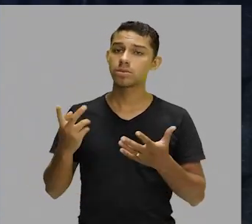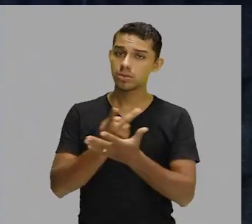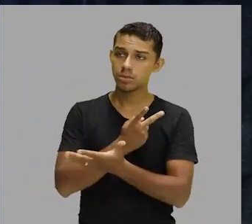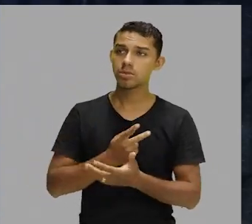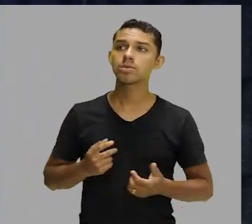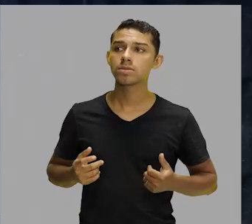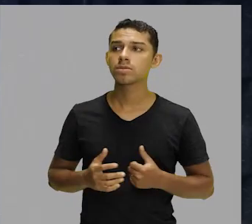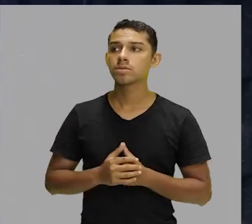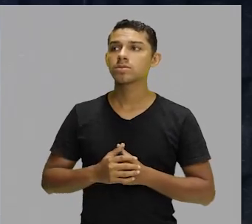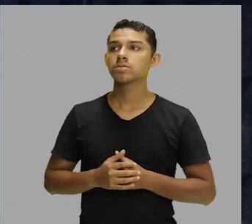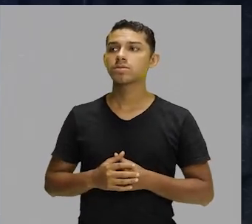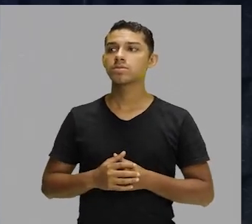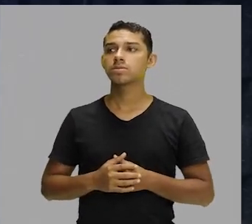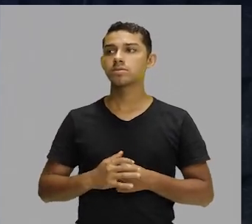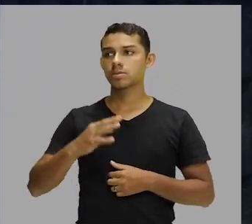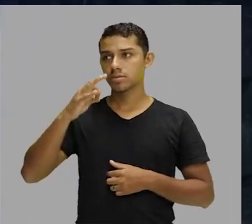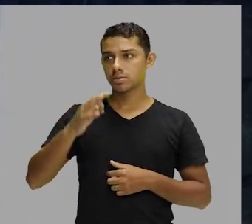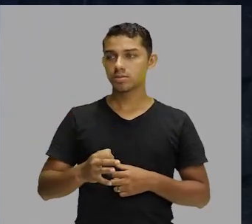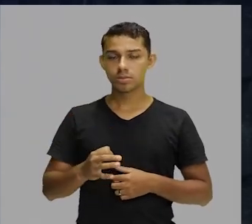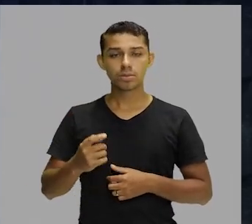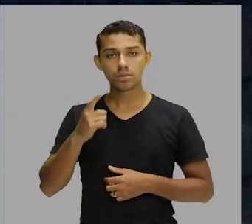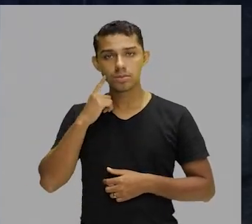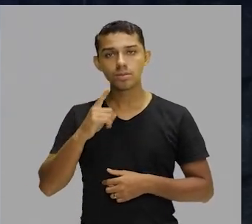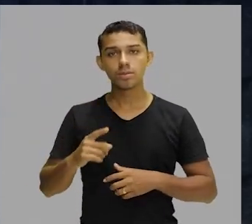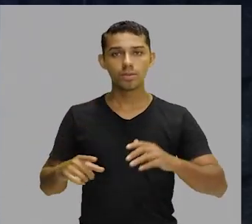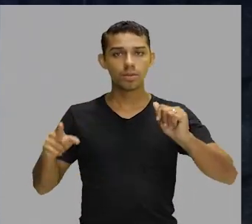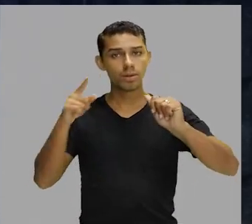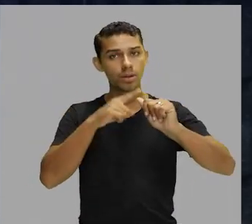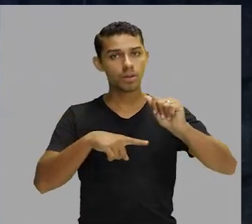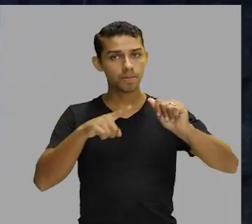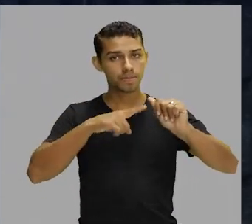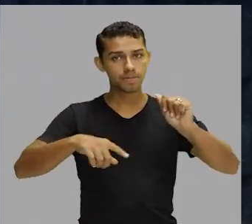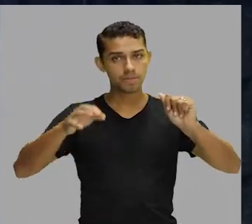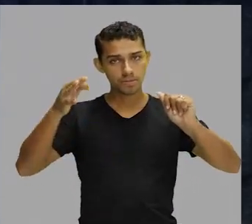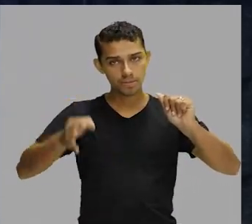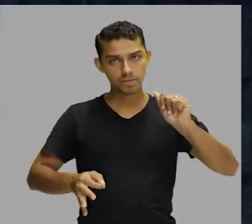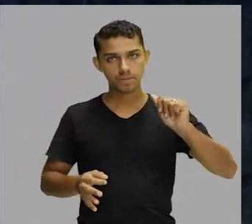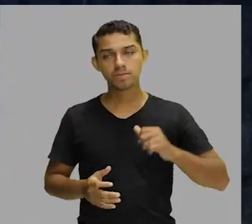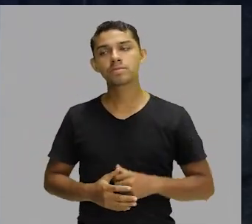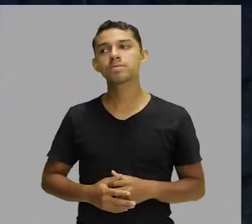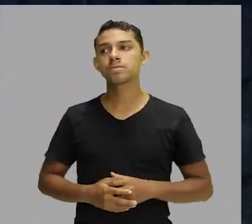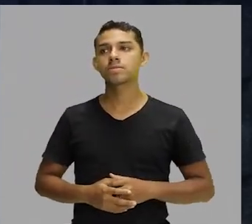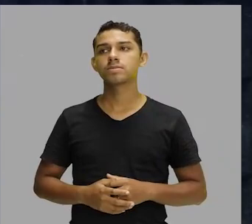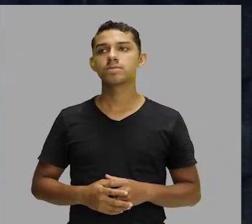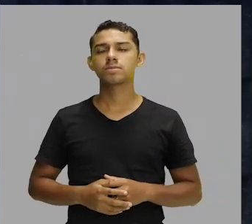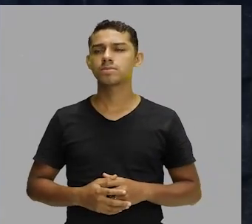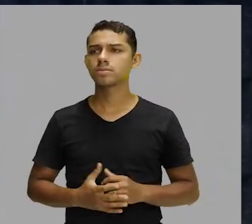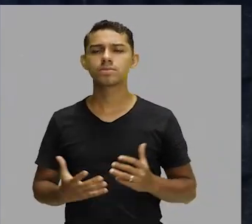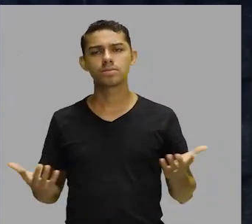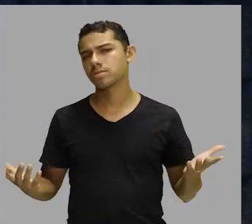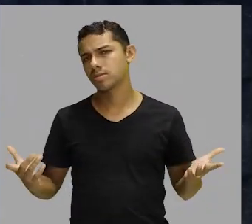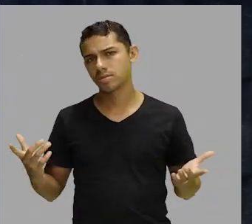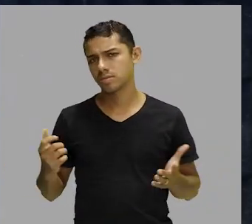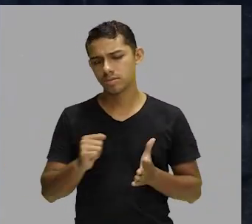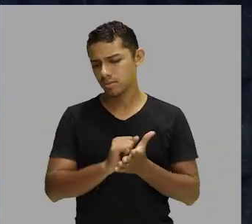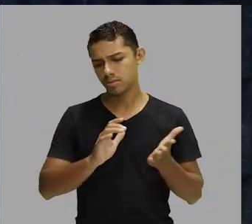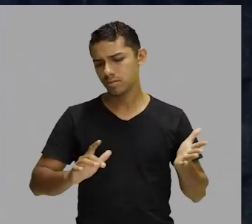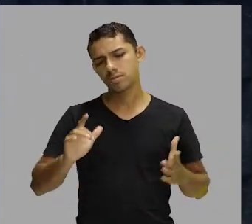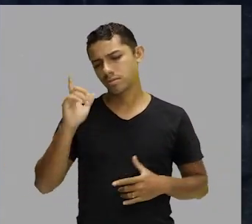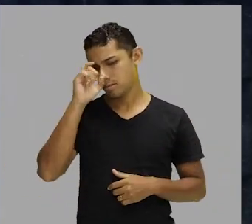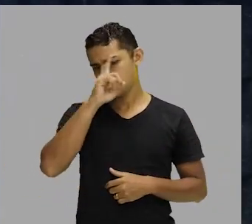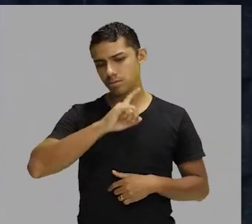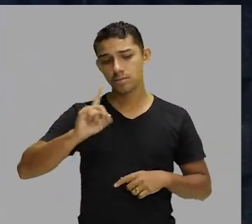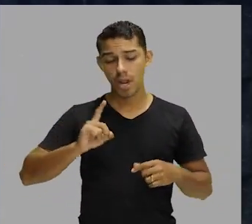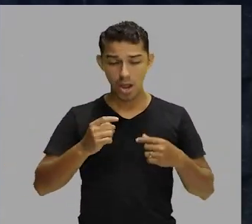errado. Por isso que o mais correto aqui é a letra A. Tá ok, pessoal? Então, não é uma questão tão difícil. Eu